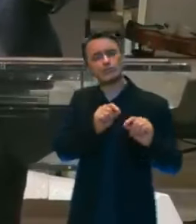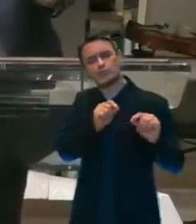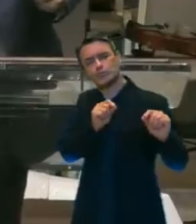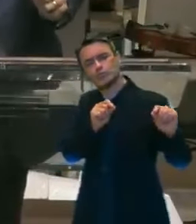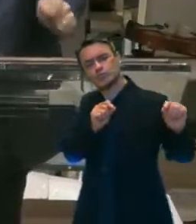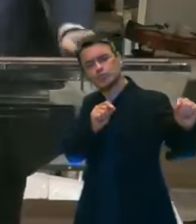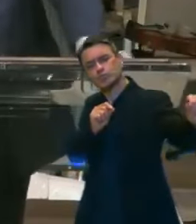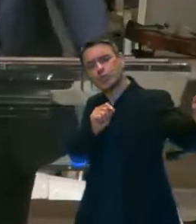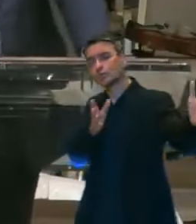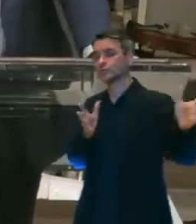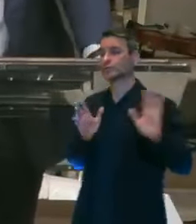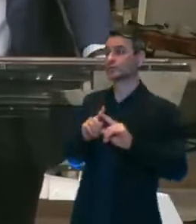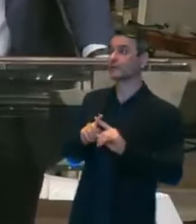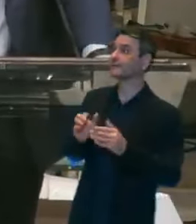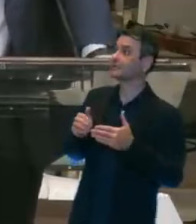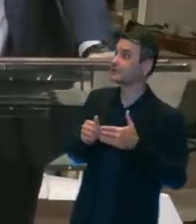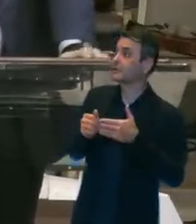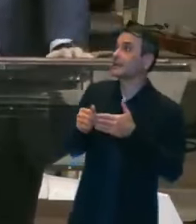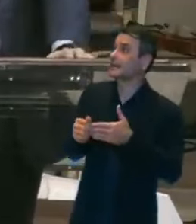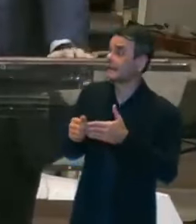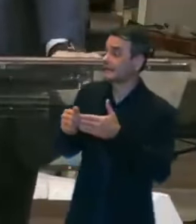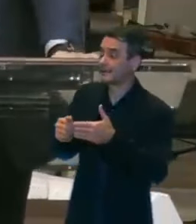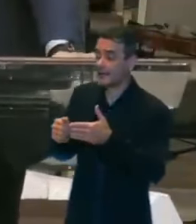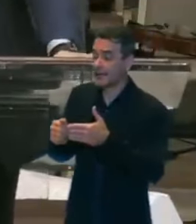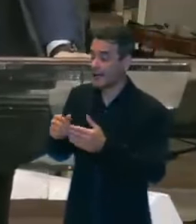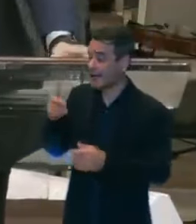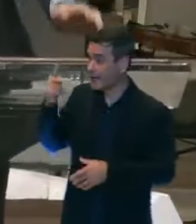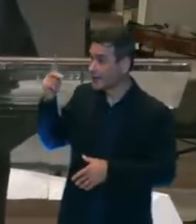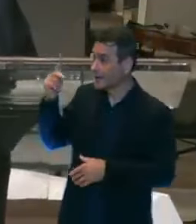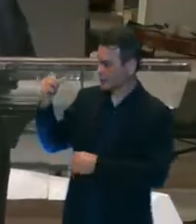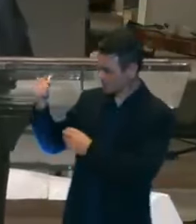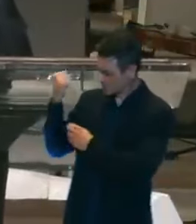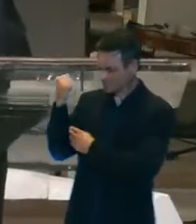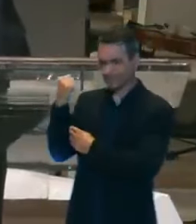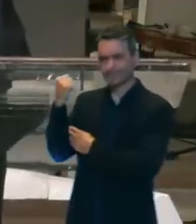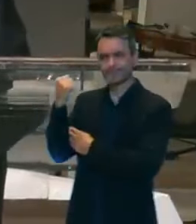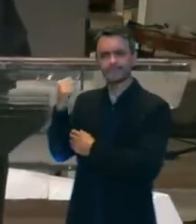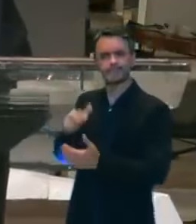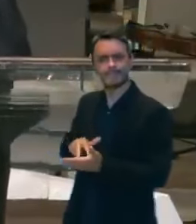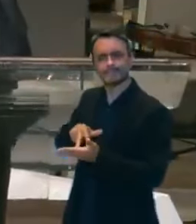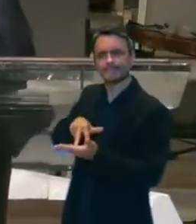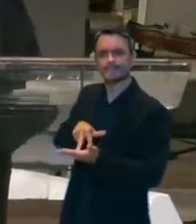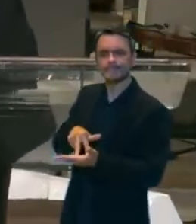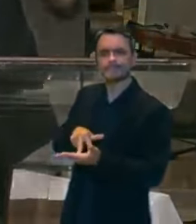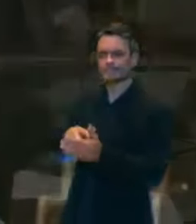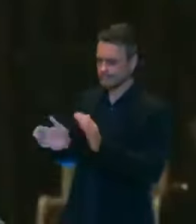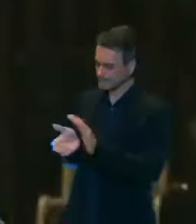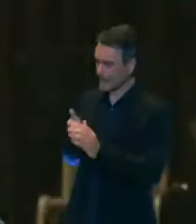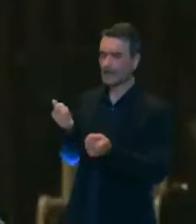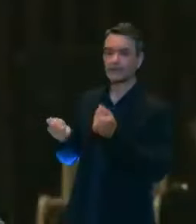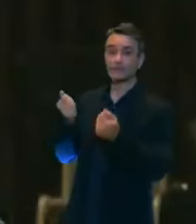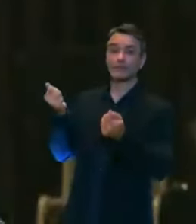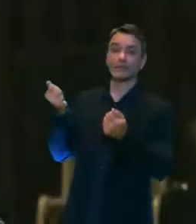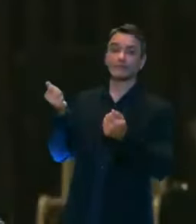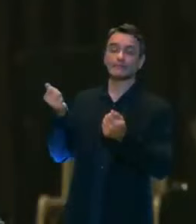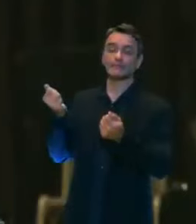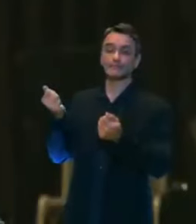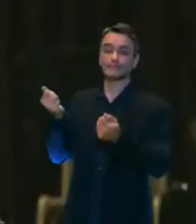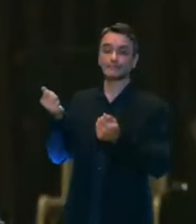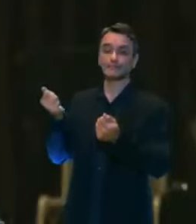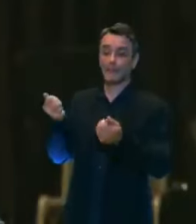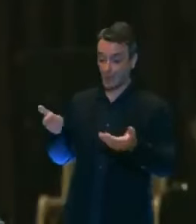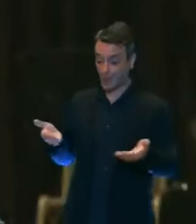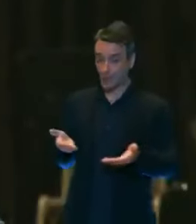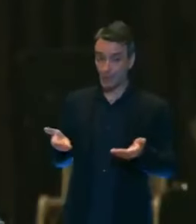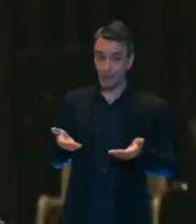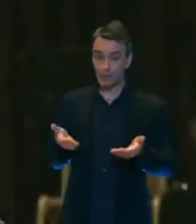haverá de guiar a tua mão e a tua destra me susterá. Aleluia!